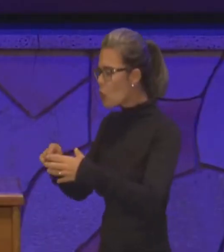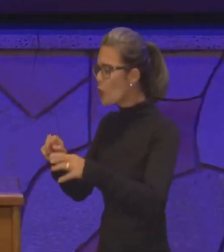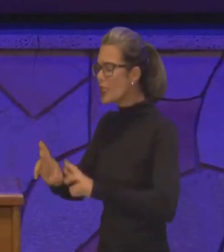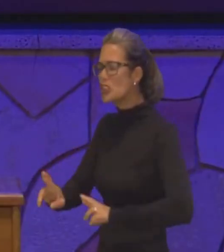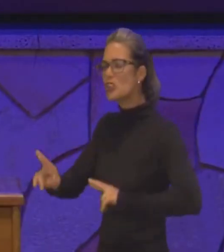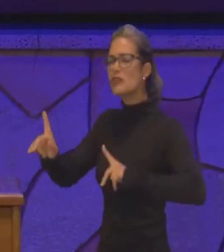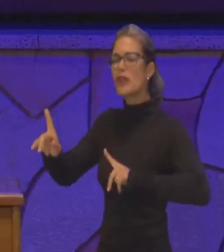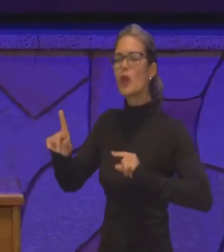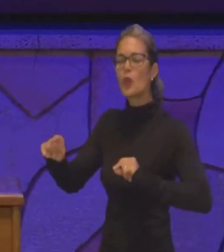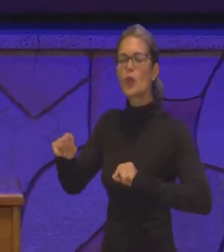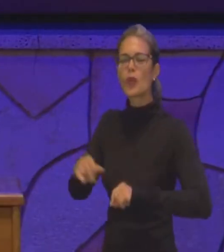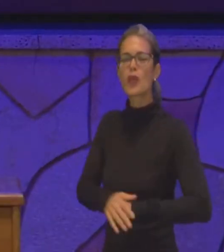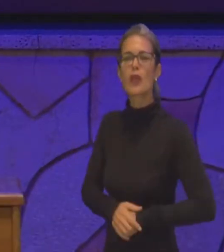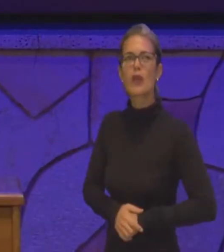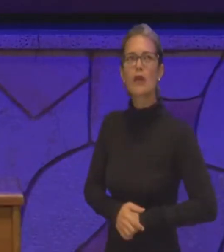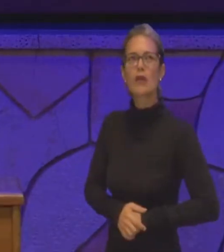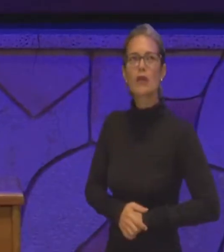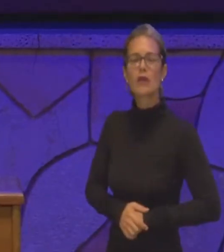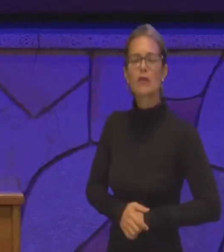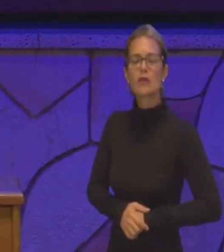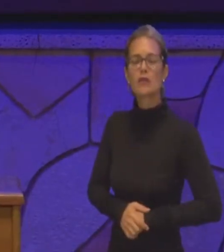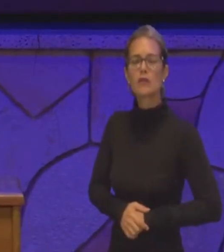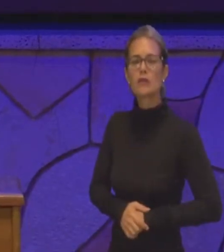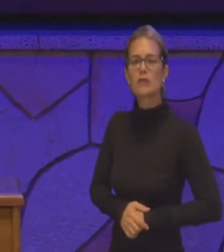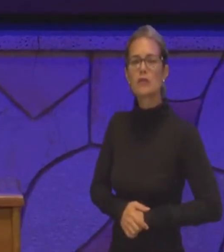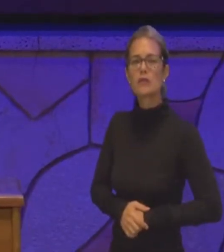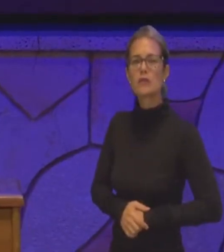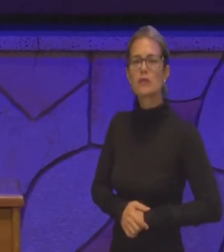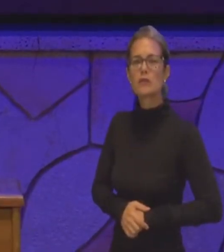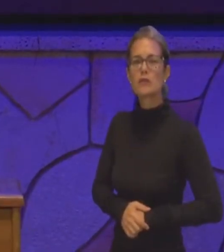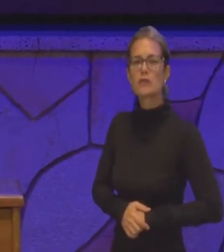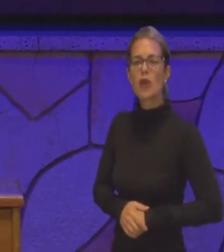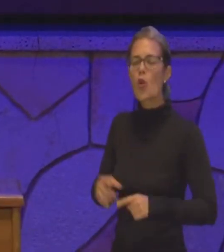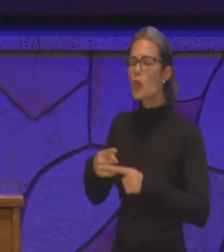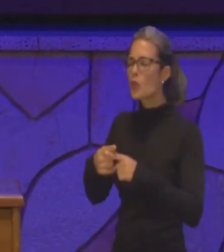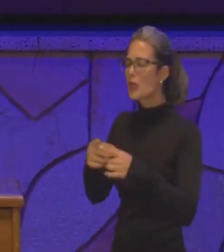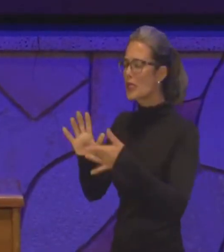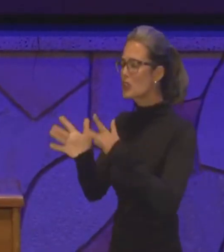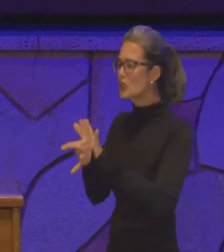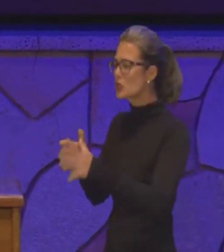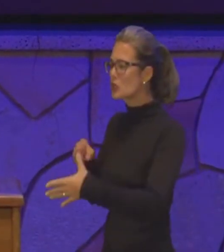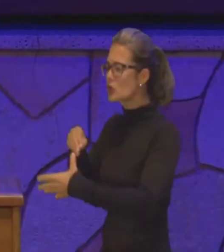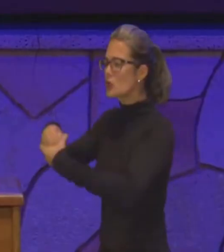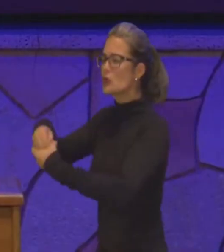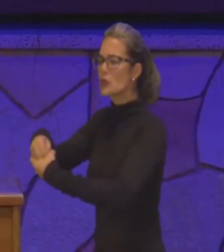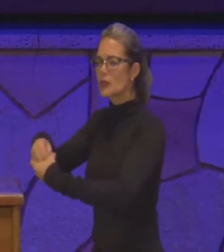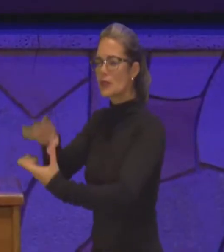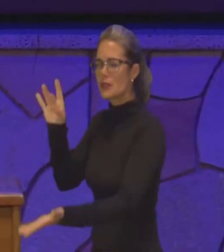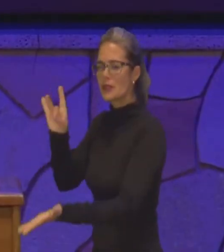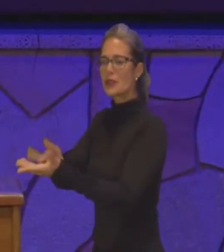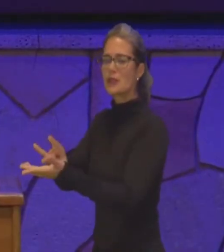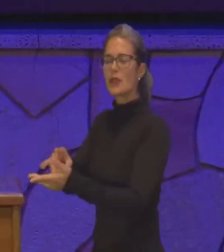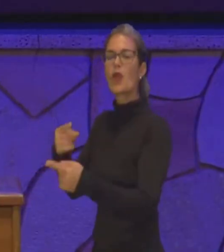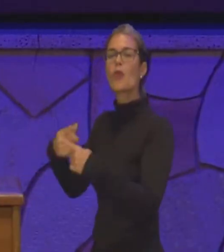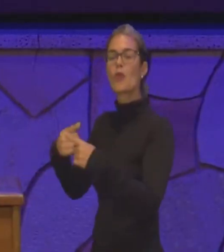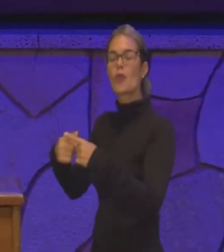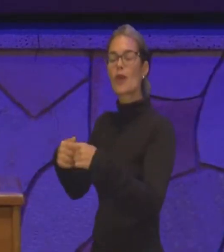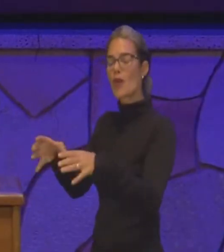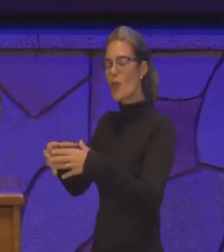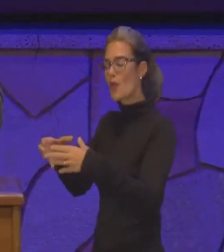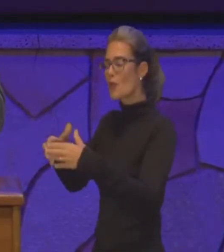diferente? Por que Cristo era tão presente em suas vidas? Porque elas estavam indo,